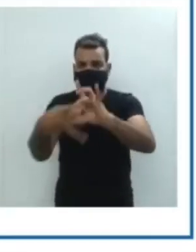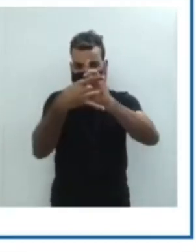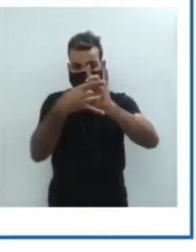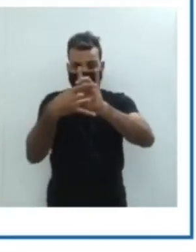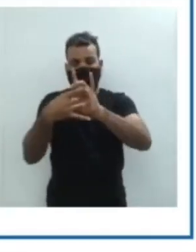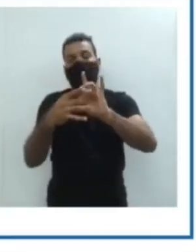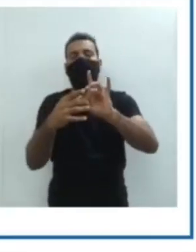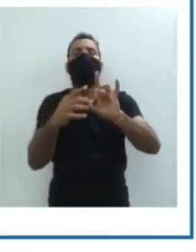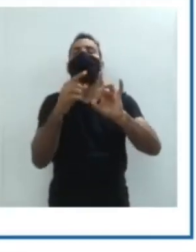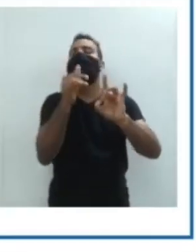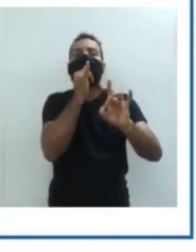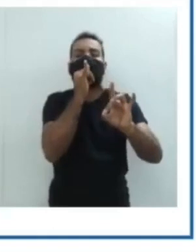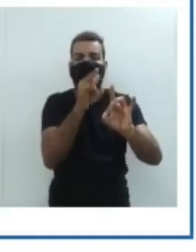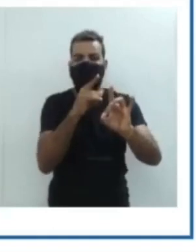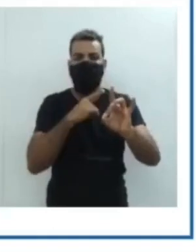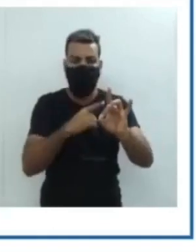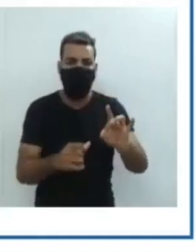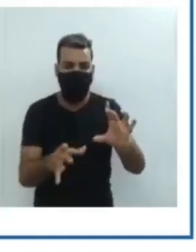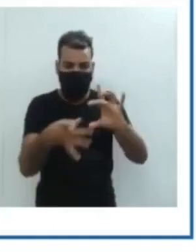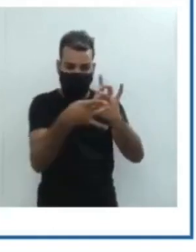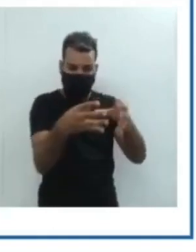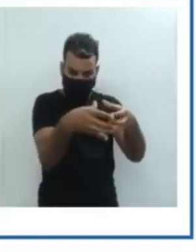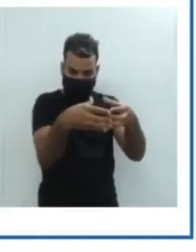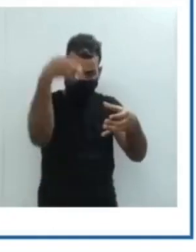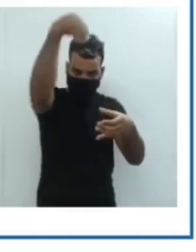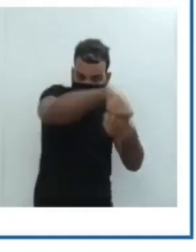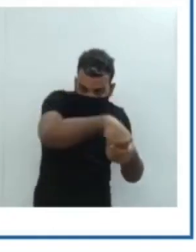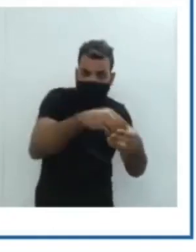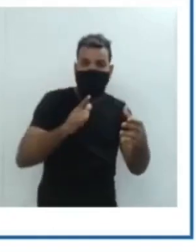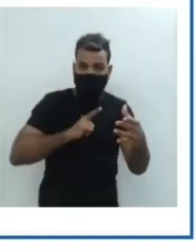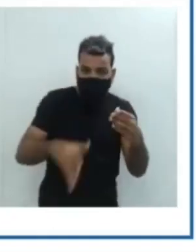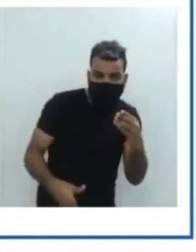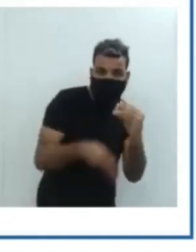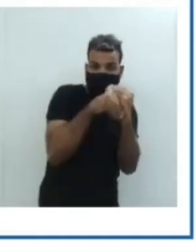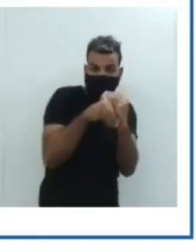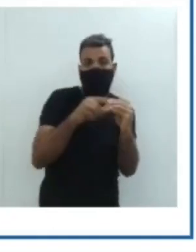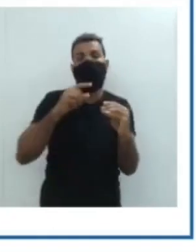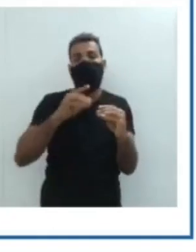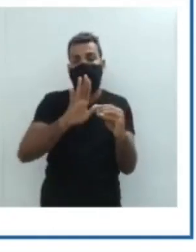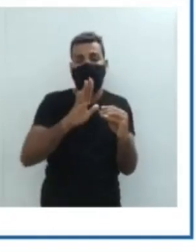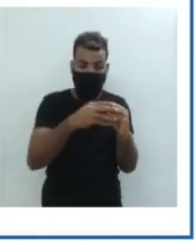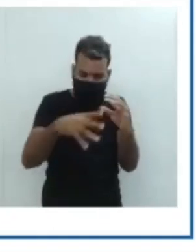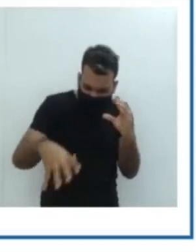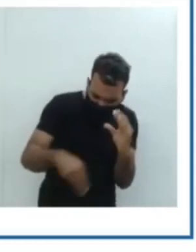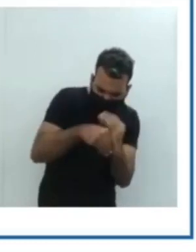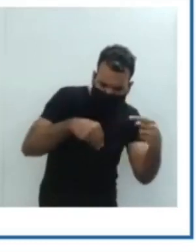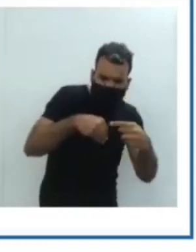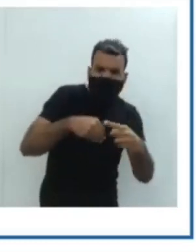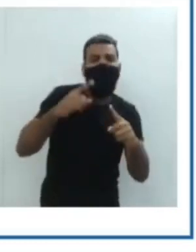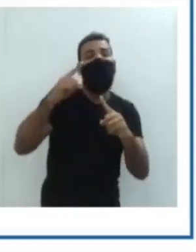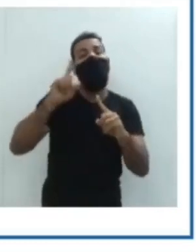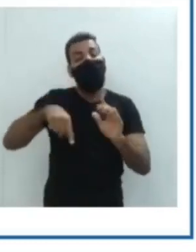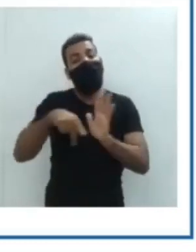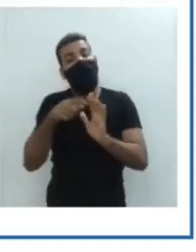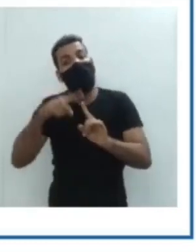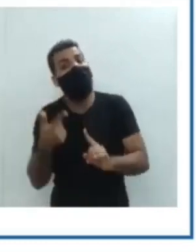quando nós temos um atributo numa classe que ele é do tipo de uma outra classe como por exemplo nós temos